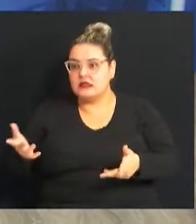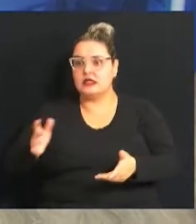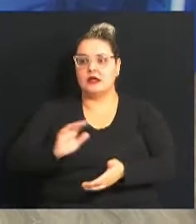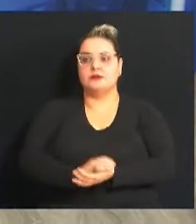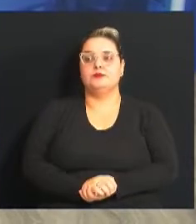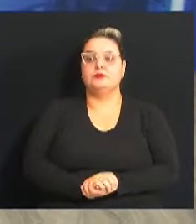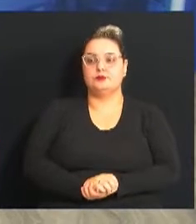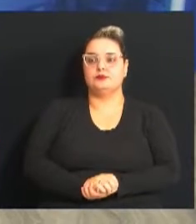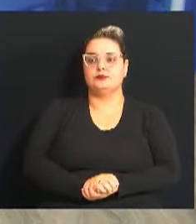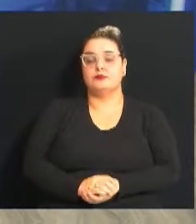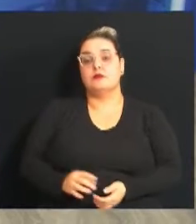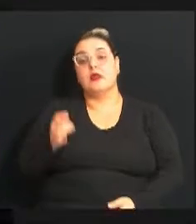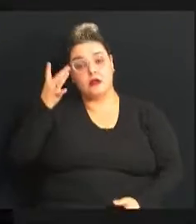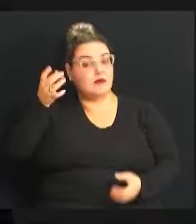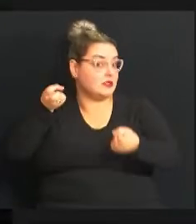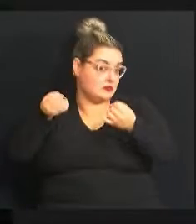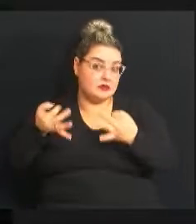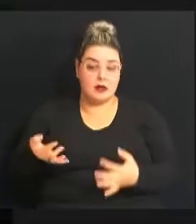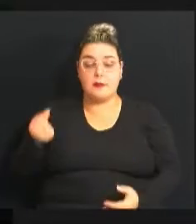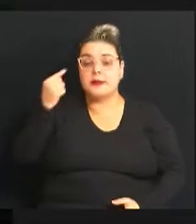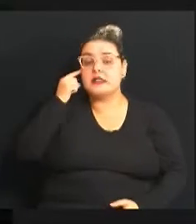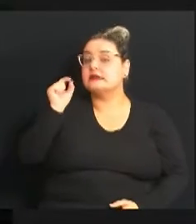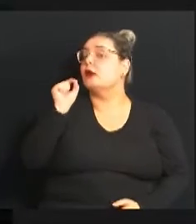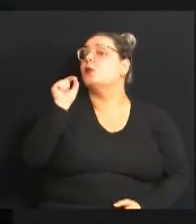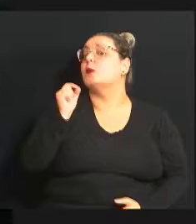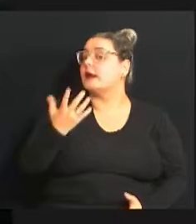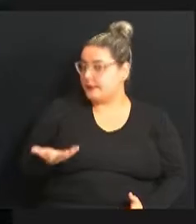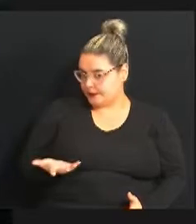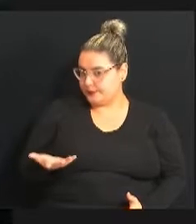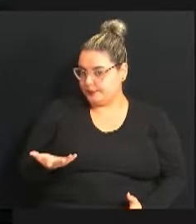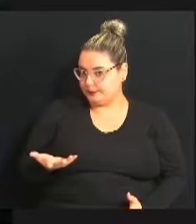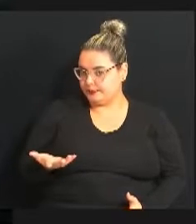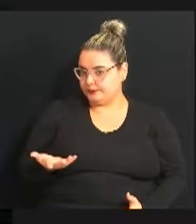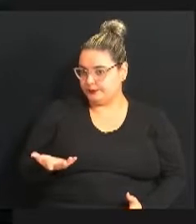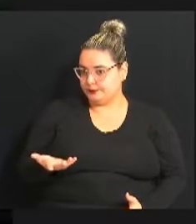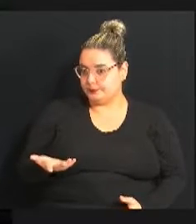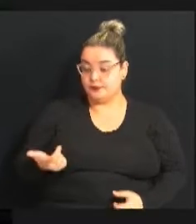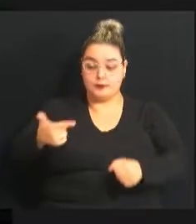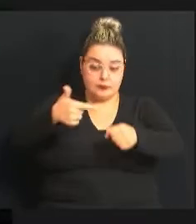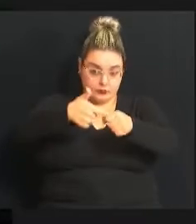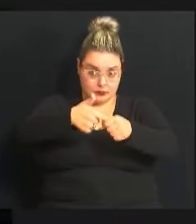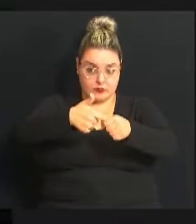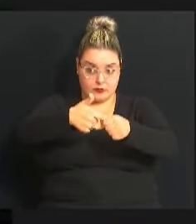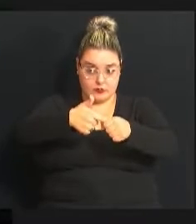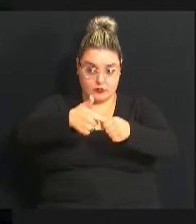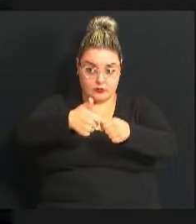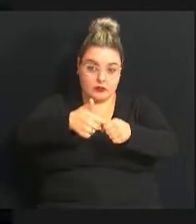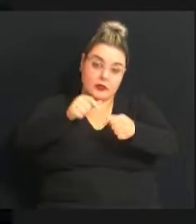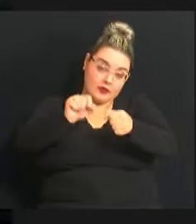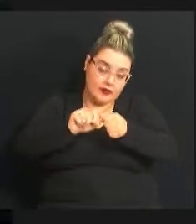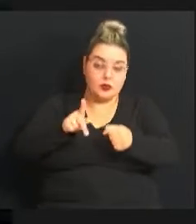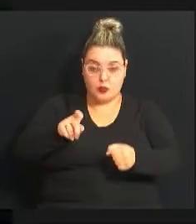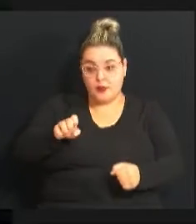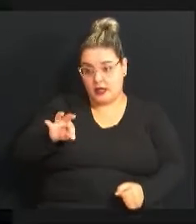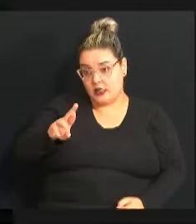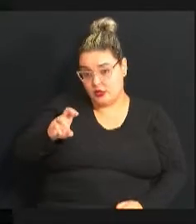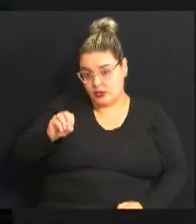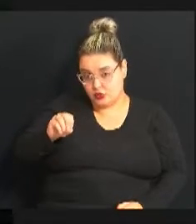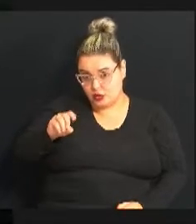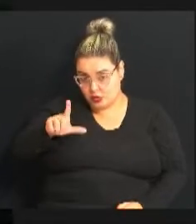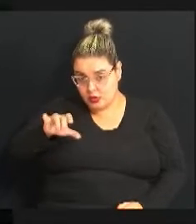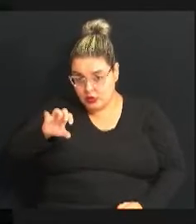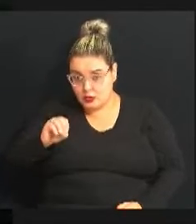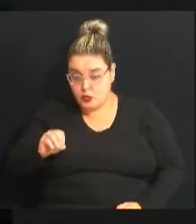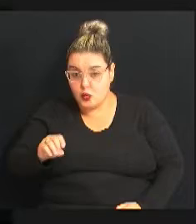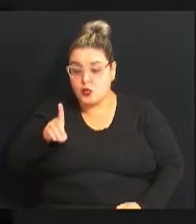É fácil de explicar, é só a gente pensar o seguinte, né? A gasolina é feita com petróleo, e o diesel também, né? Então,